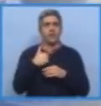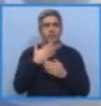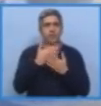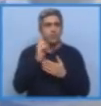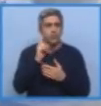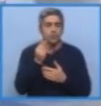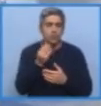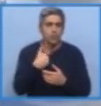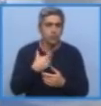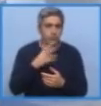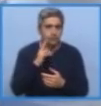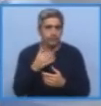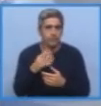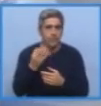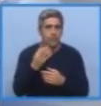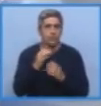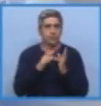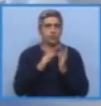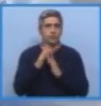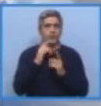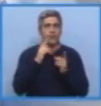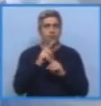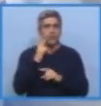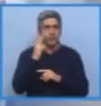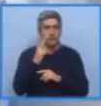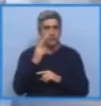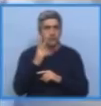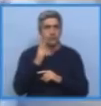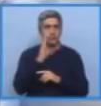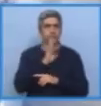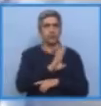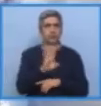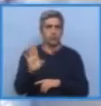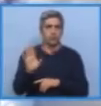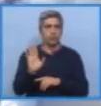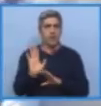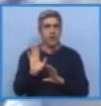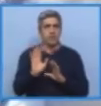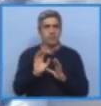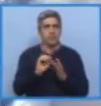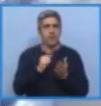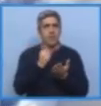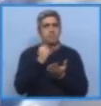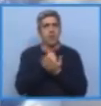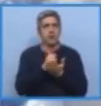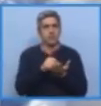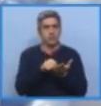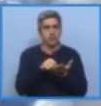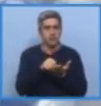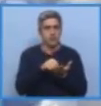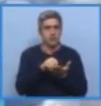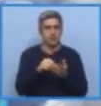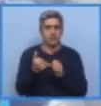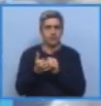uma grande importância, foi o facto de Jesus ressuscitado se mostrar ainda com as marcas nas mãos e